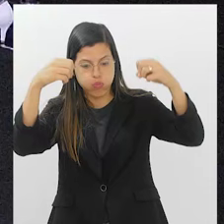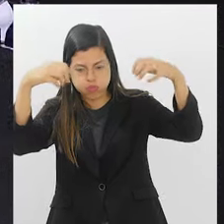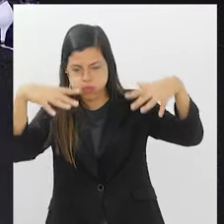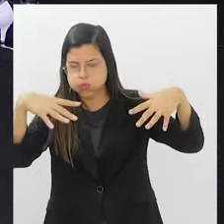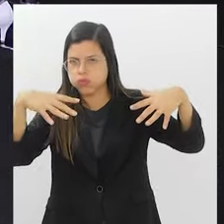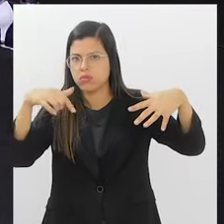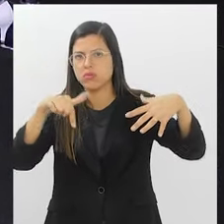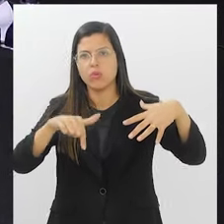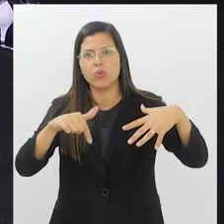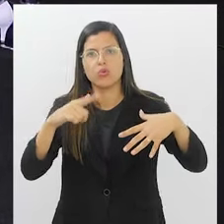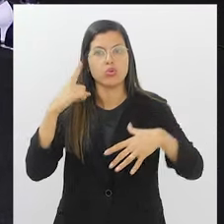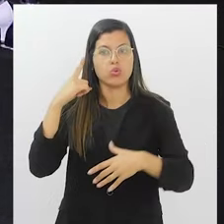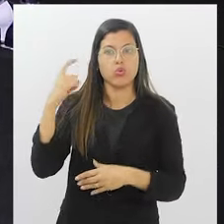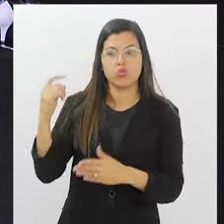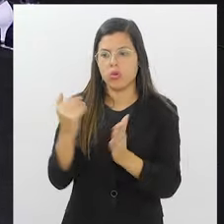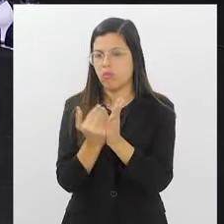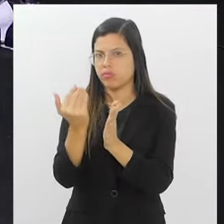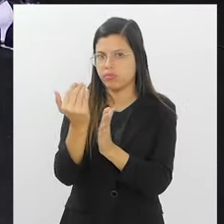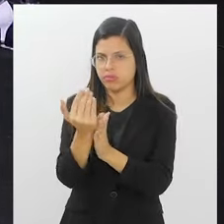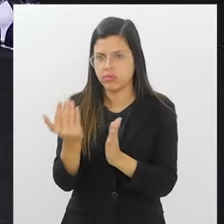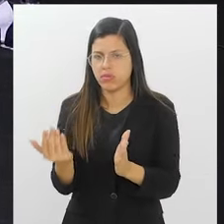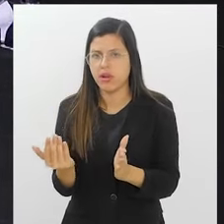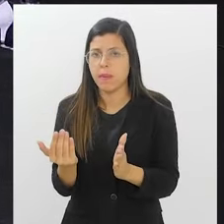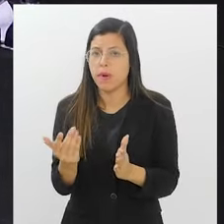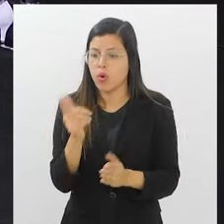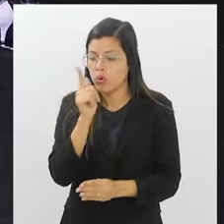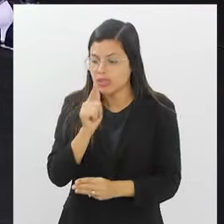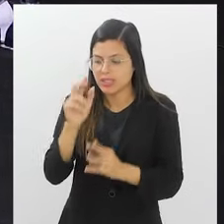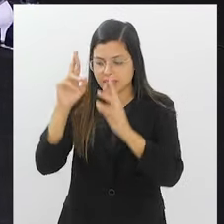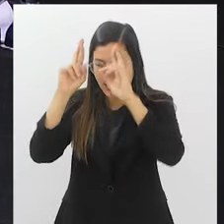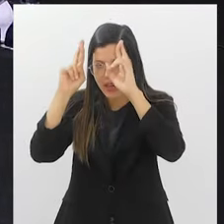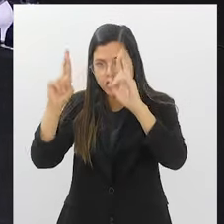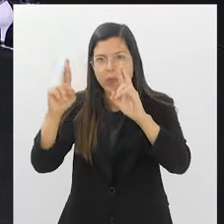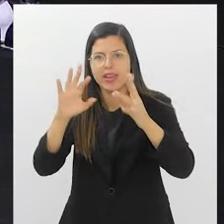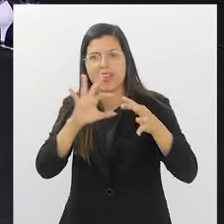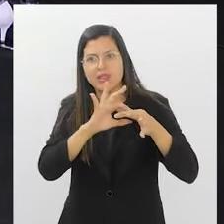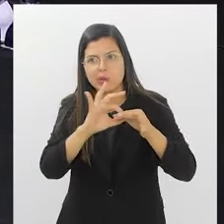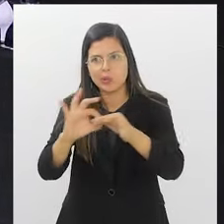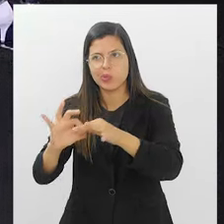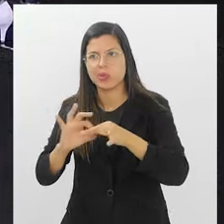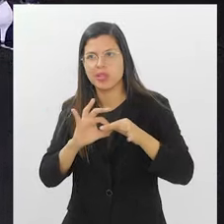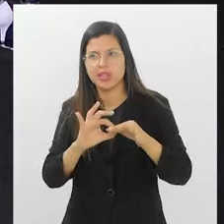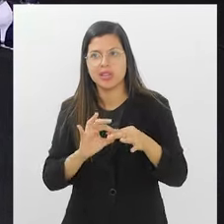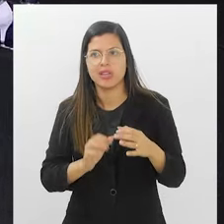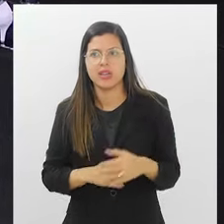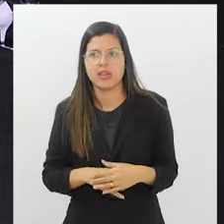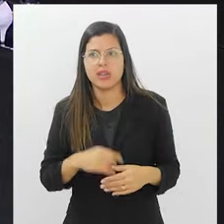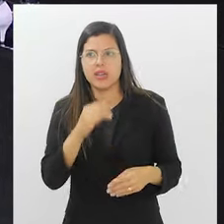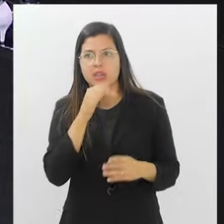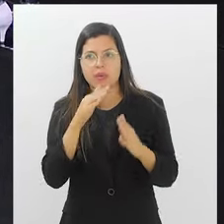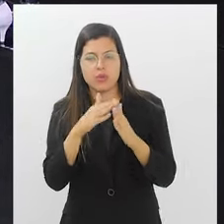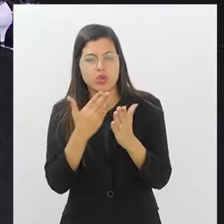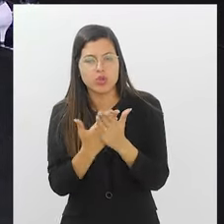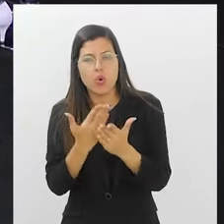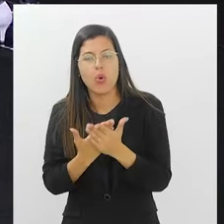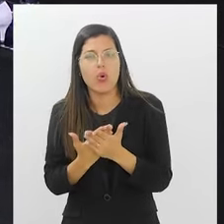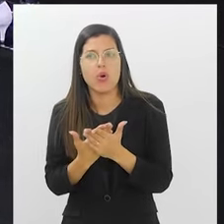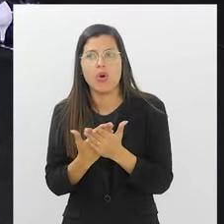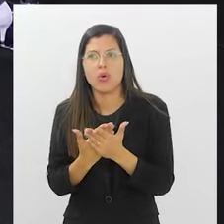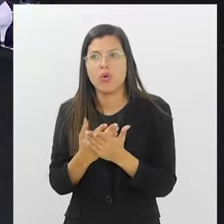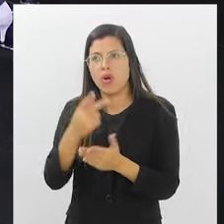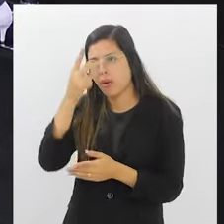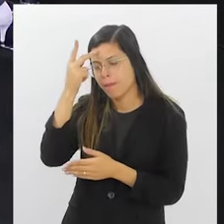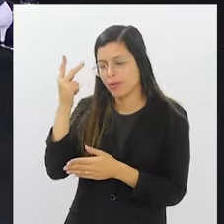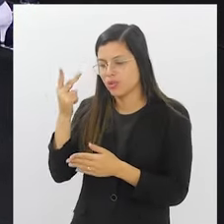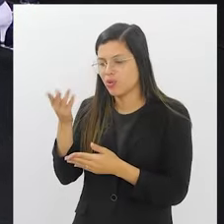E para que eles pudessem respeitar e unir, né? Como nas escolas, como exemplo que o senhor deu, né? Na escola, né? A pessoa não chega lá